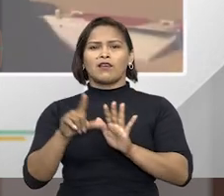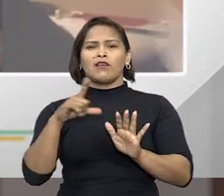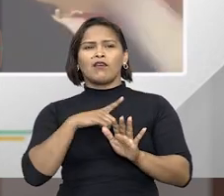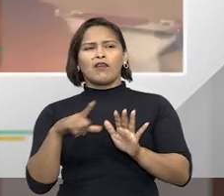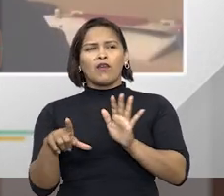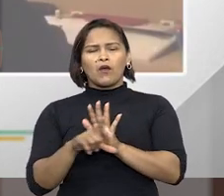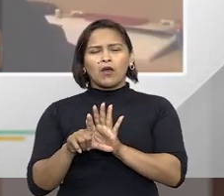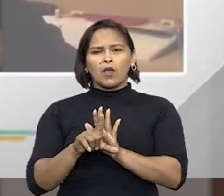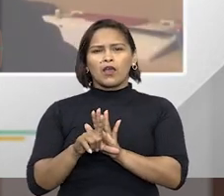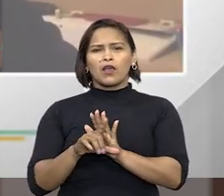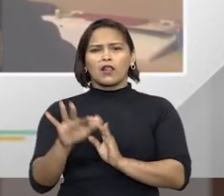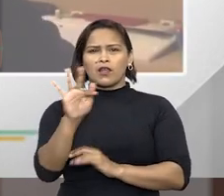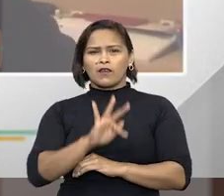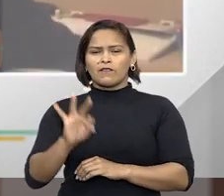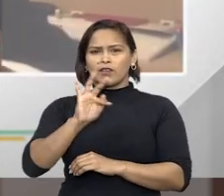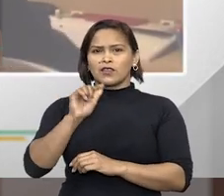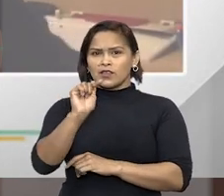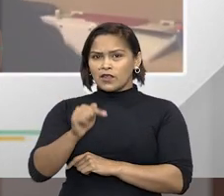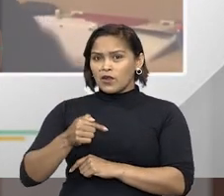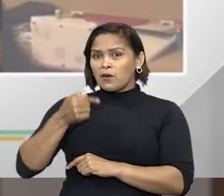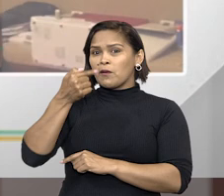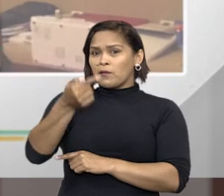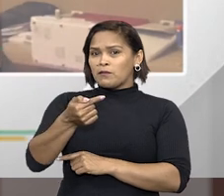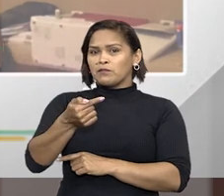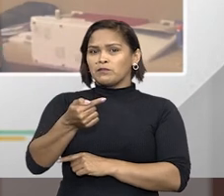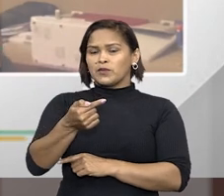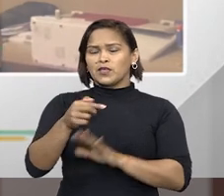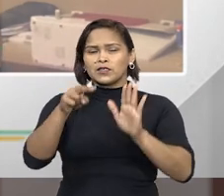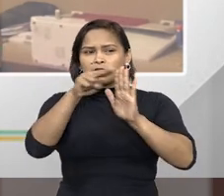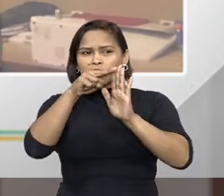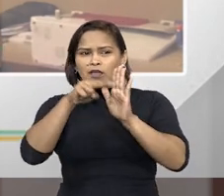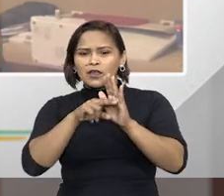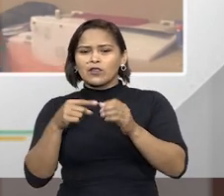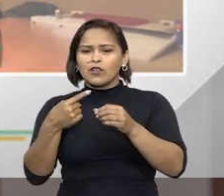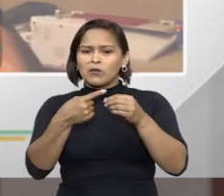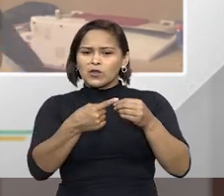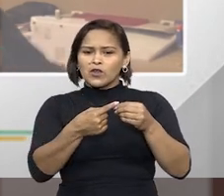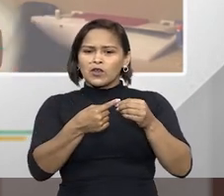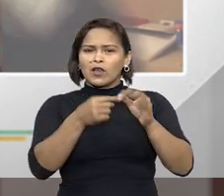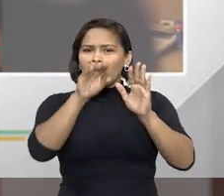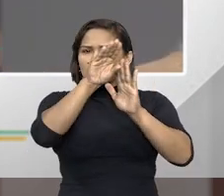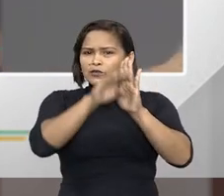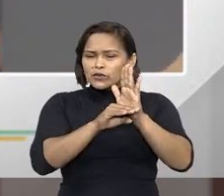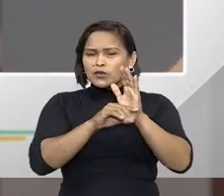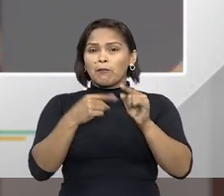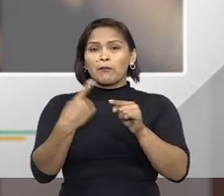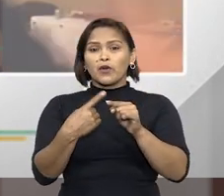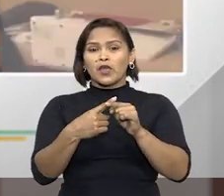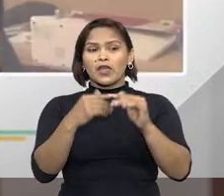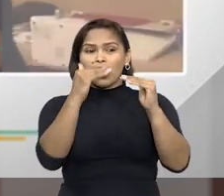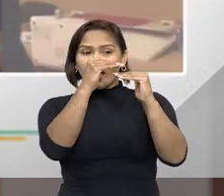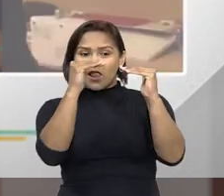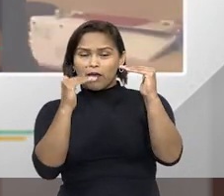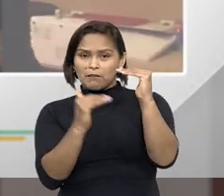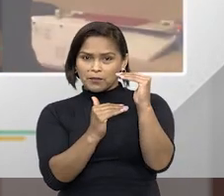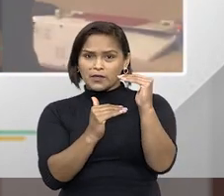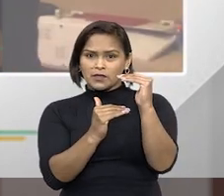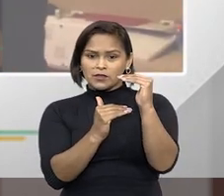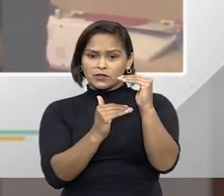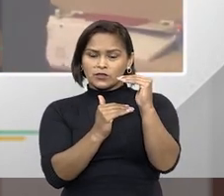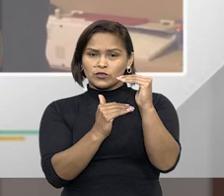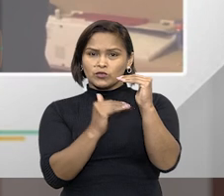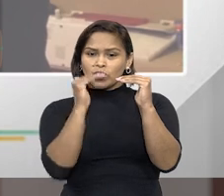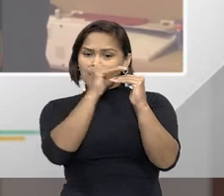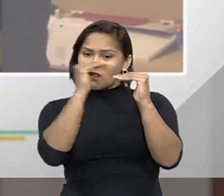pós, a norma local cai, ela é derrogada. porque é uma questão da hierarquia.